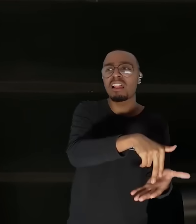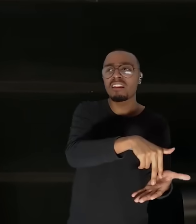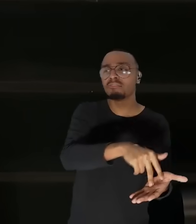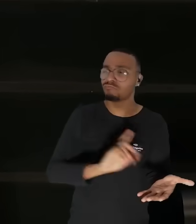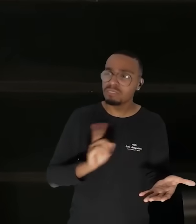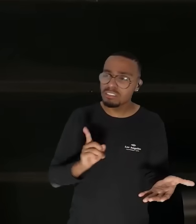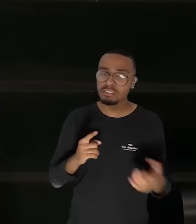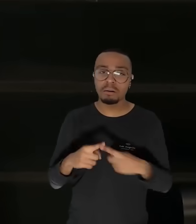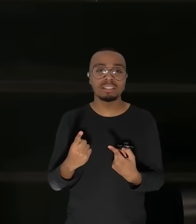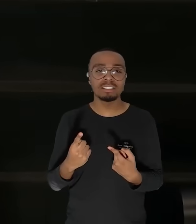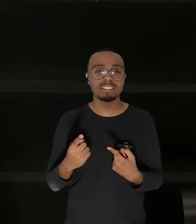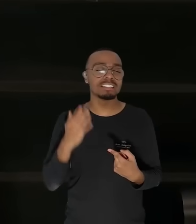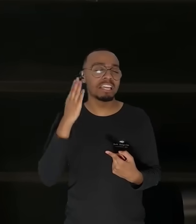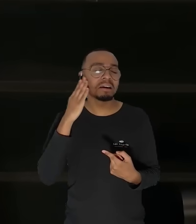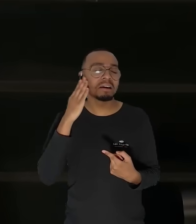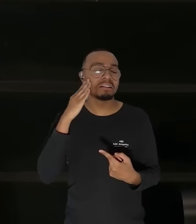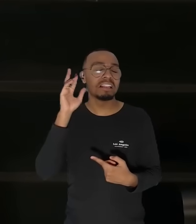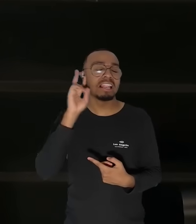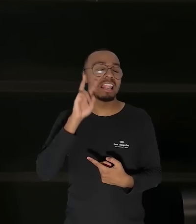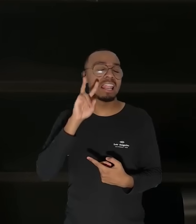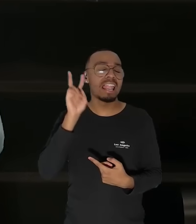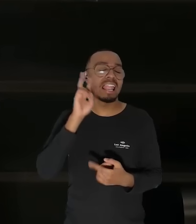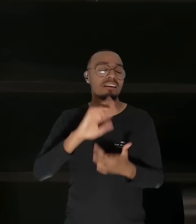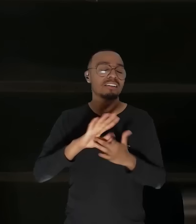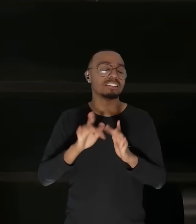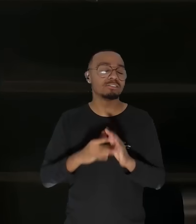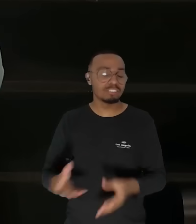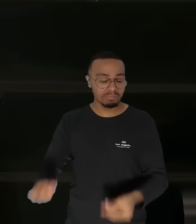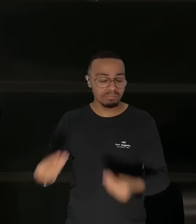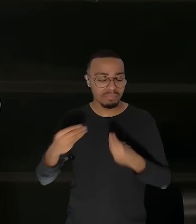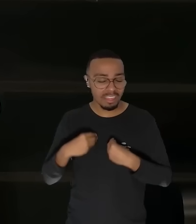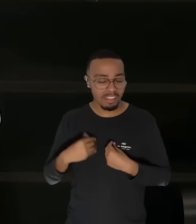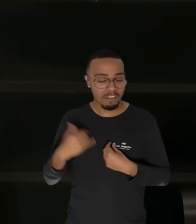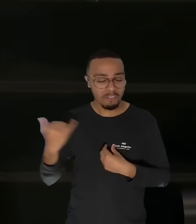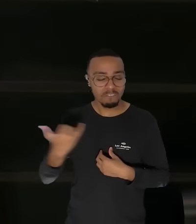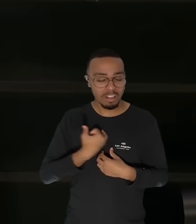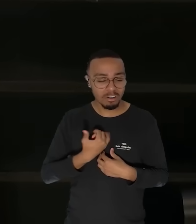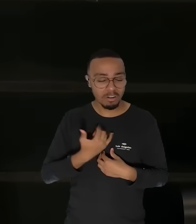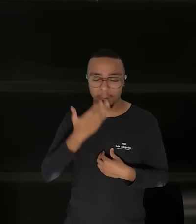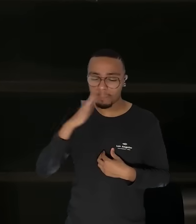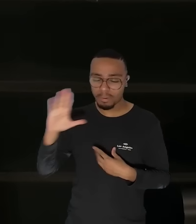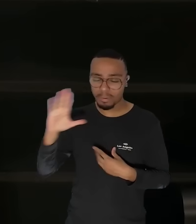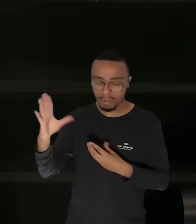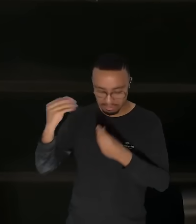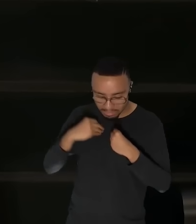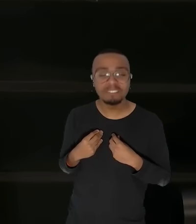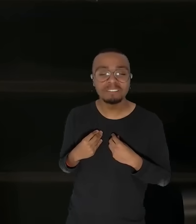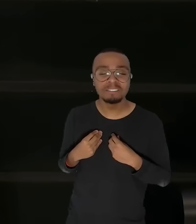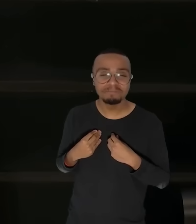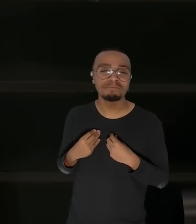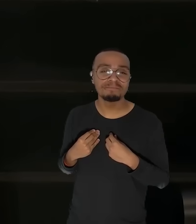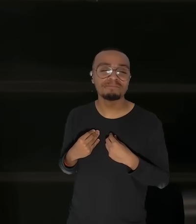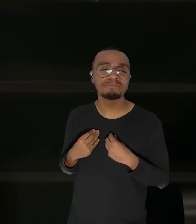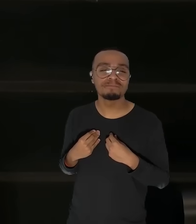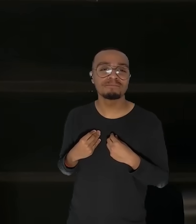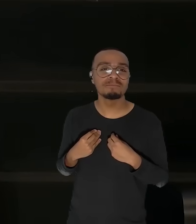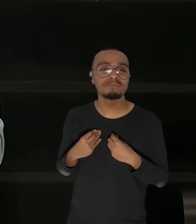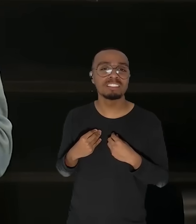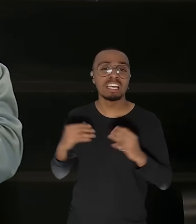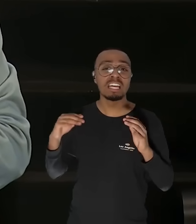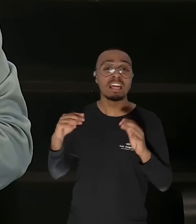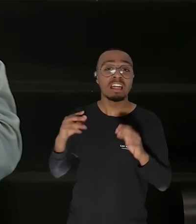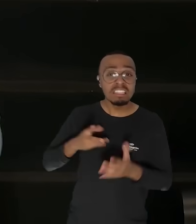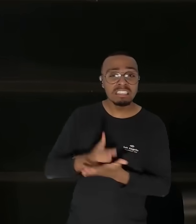aqui. Todas as vezes que Deus te fizer uma promessa, Ele está te preparando para uma luta.